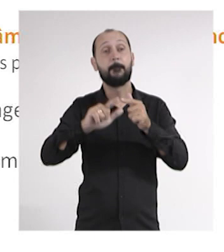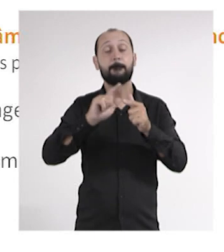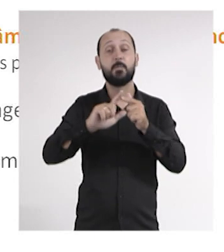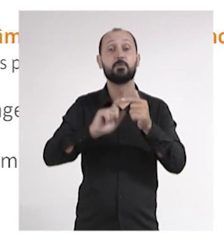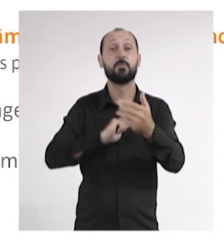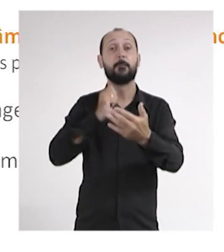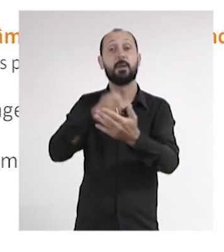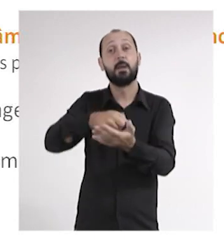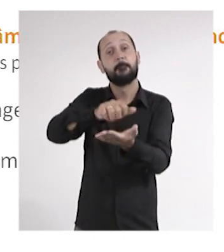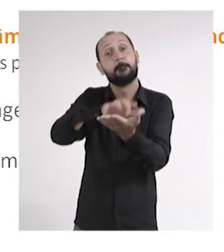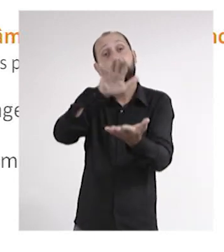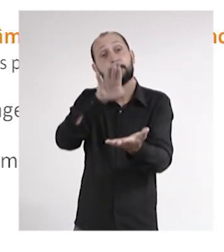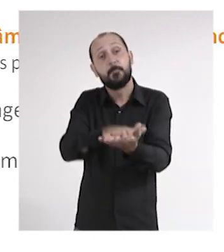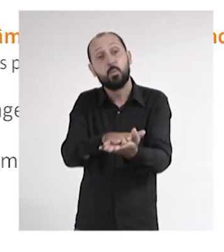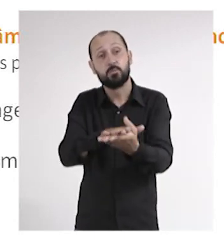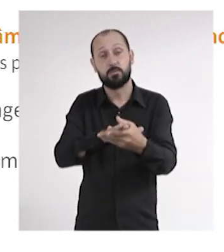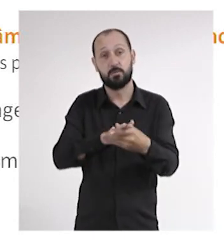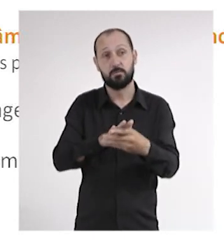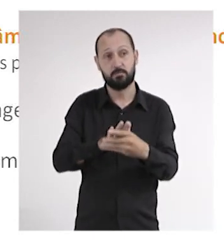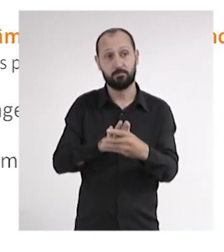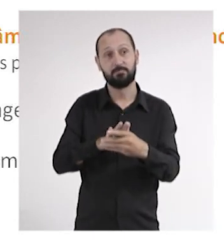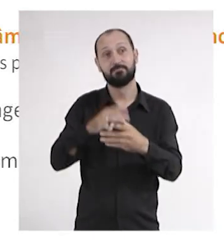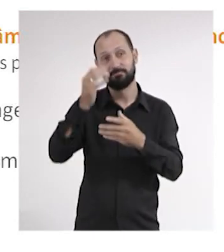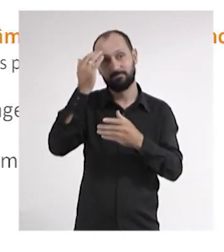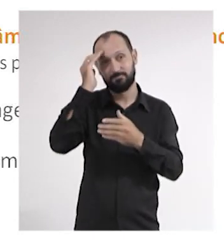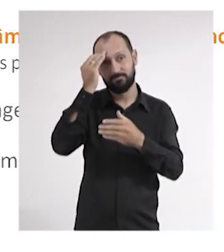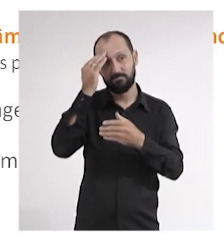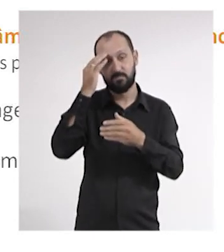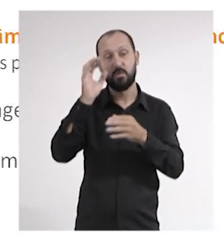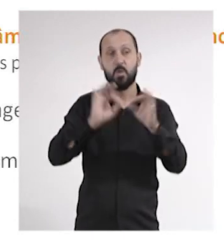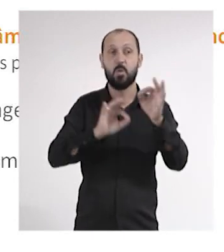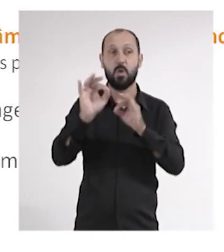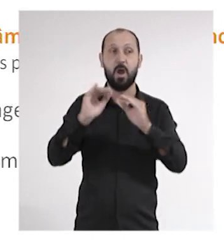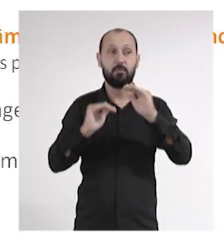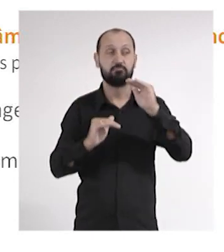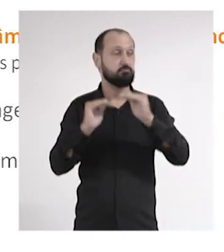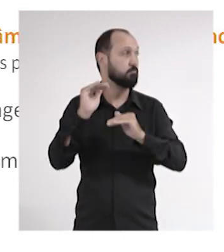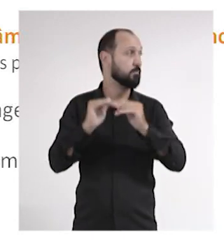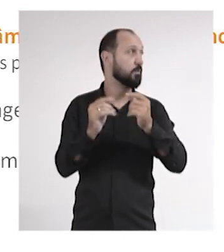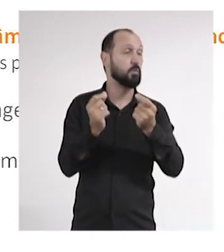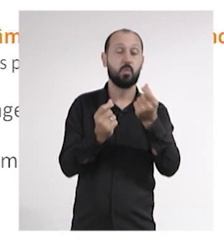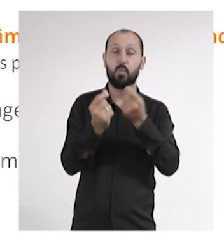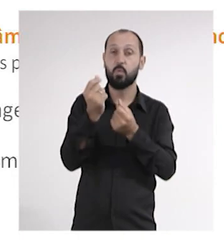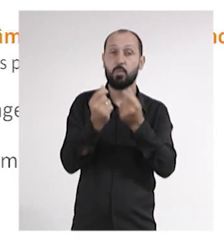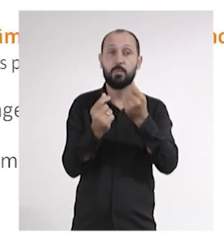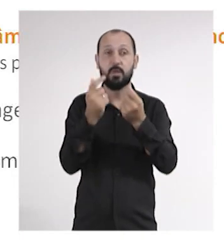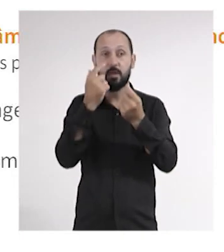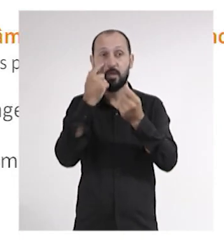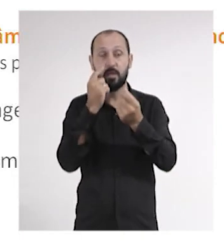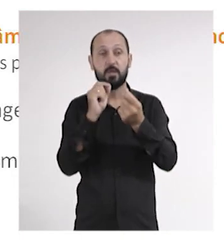desembolso de valores para restauração do equilíbrio econômico-financeiro da